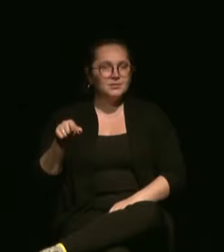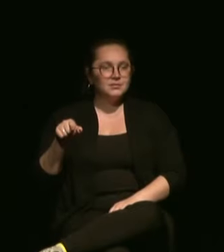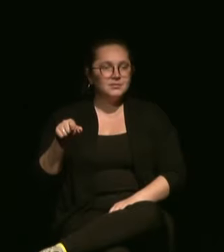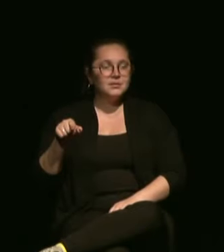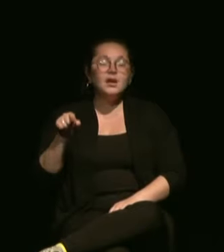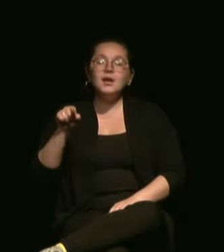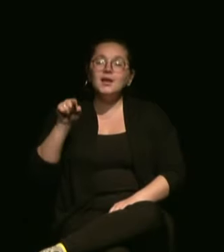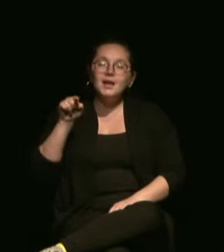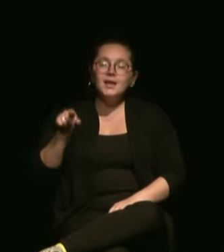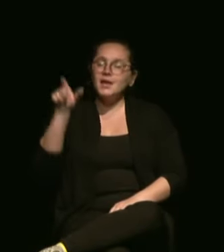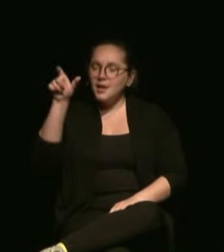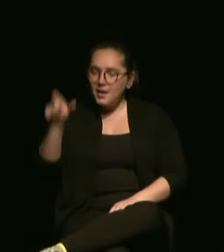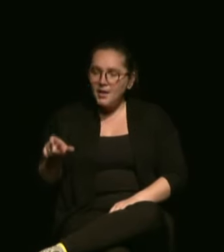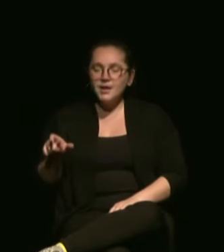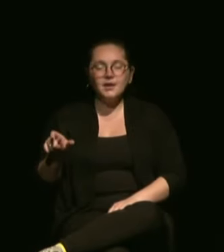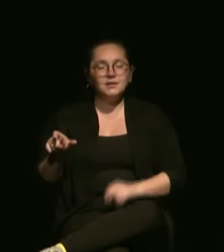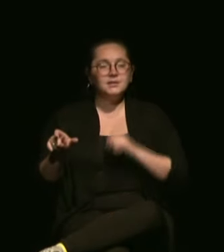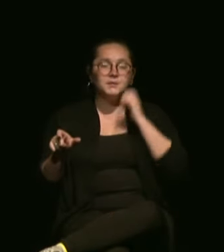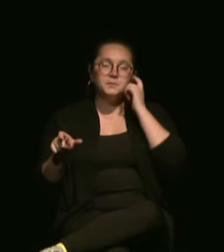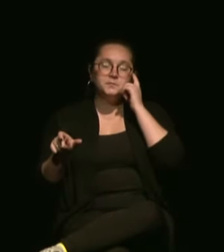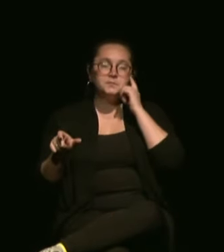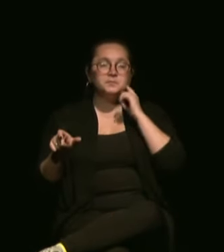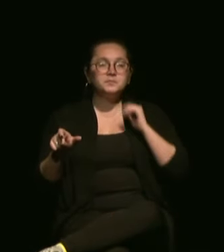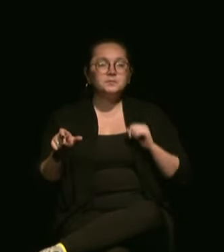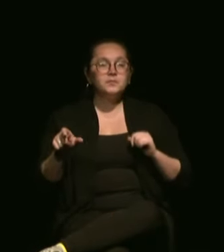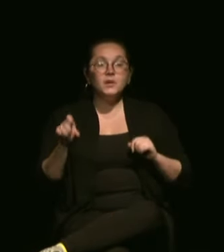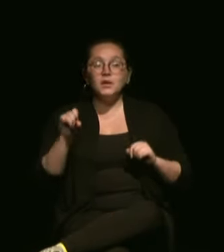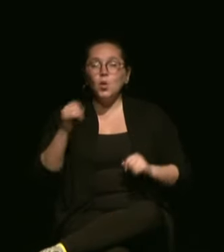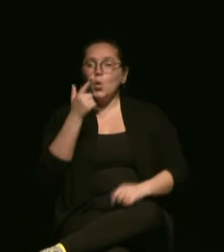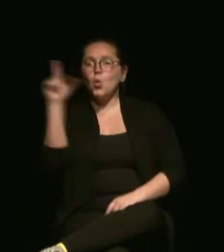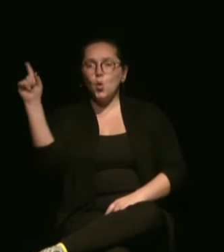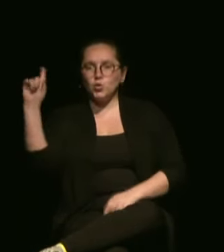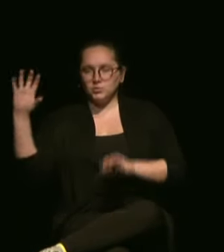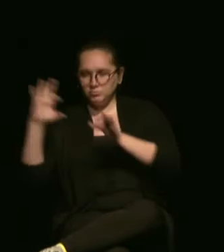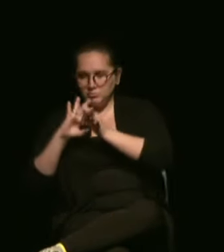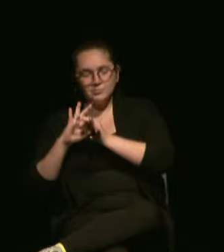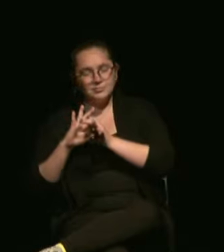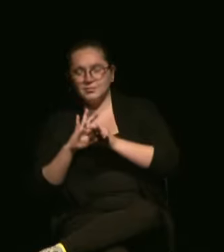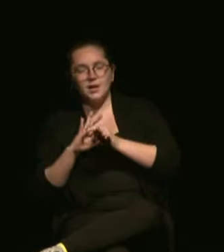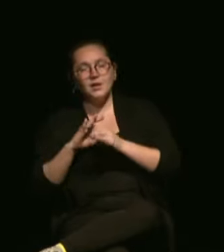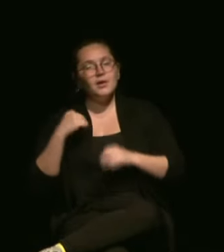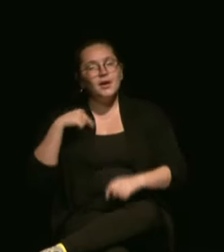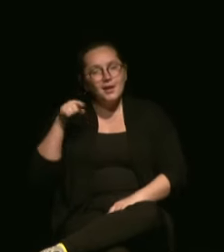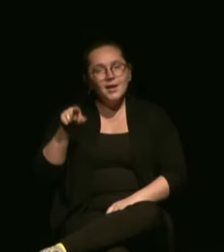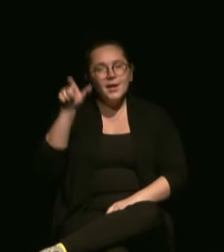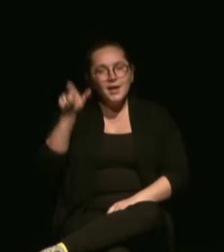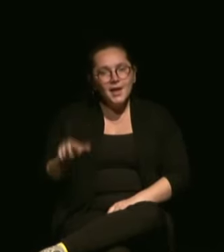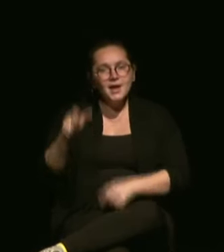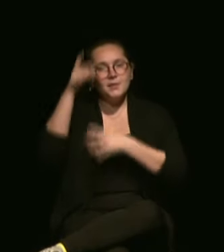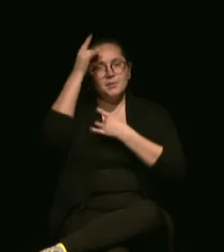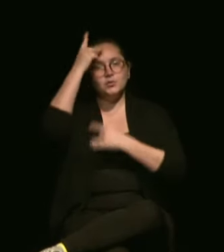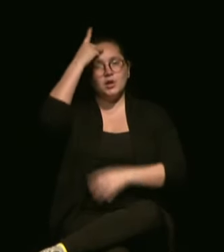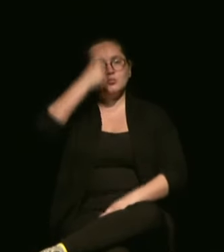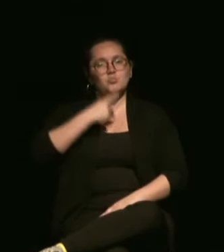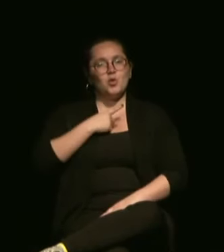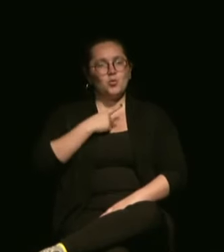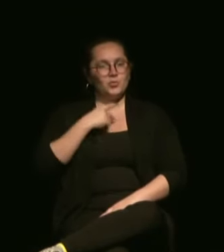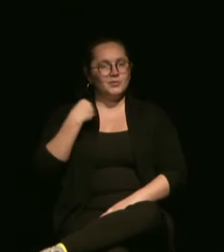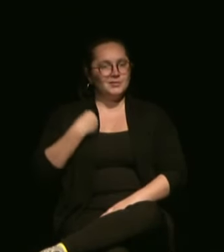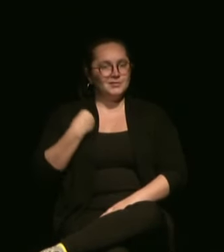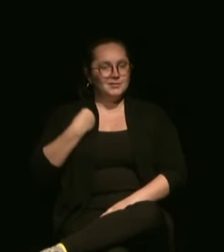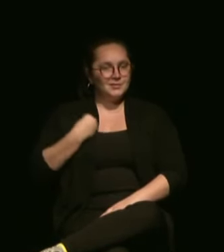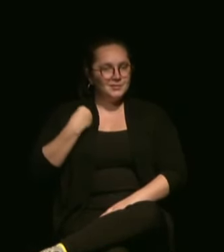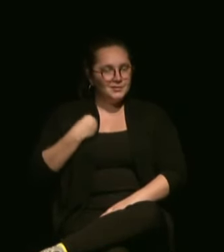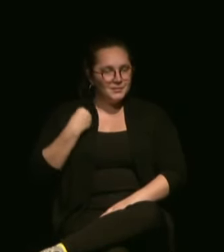os personagens não podem existir em função dos outros. Eles só podem existir em função deles próprios.